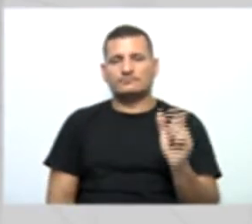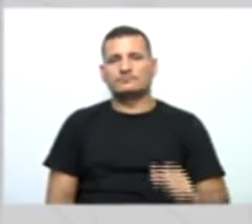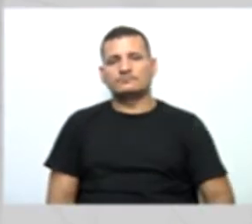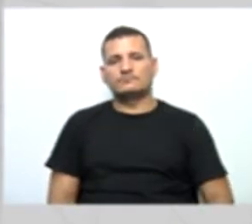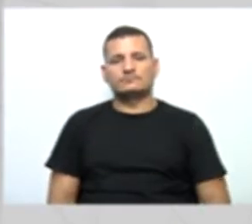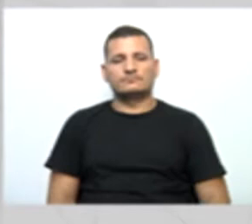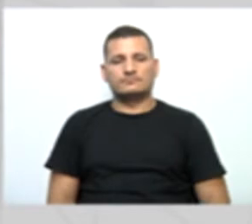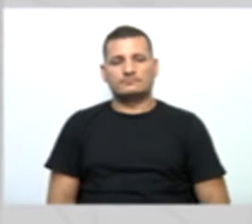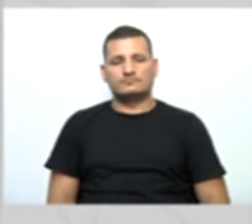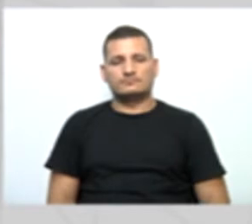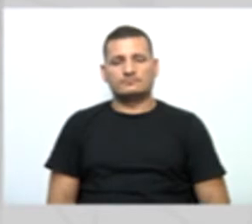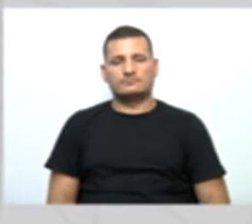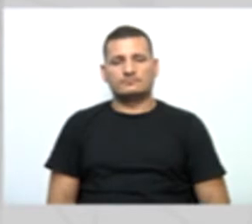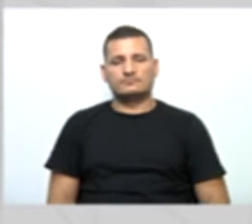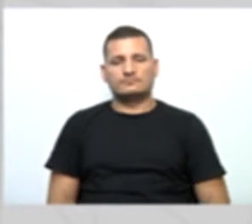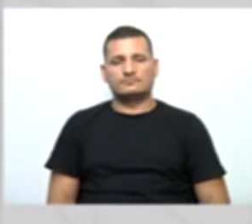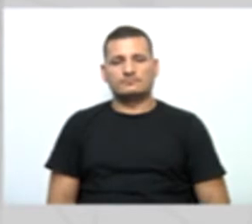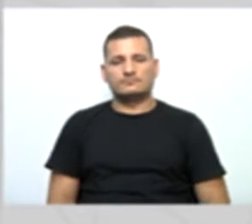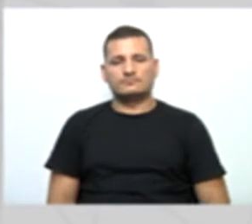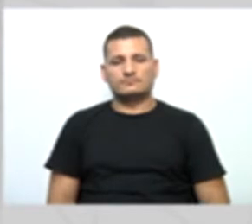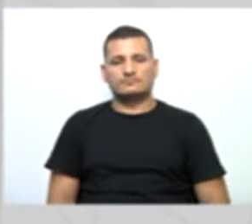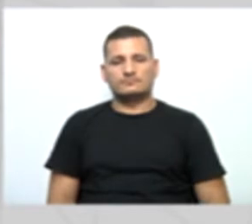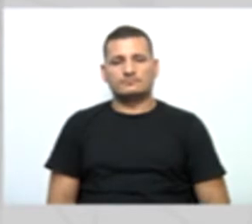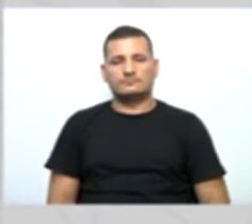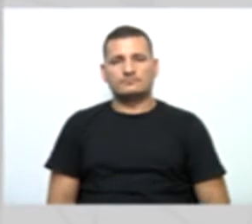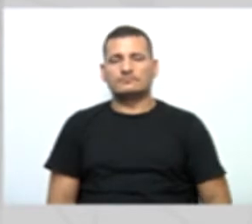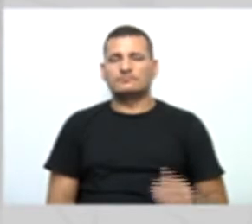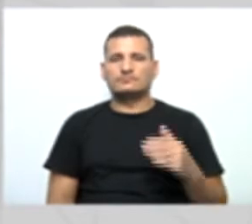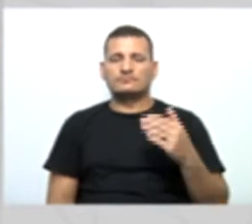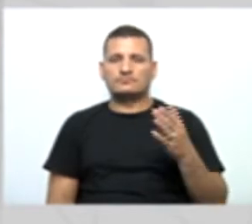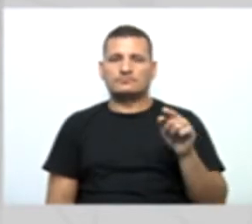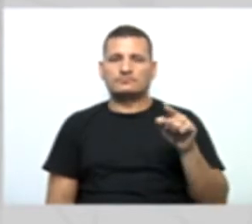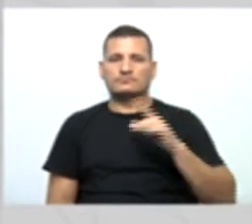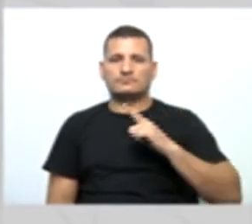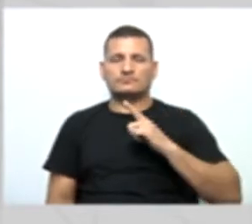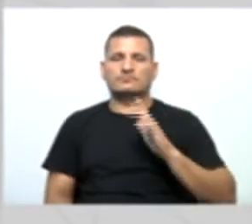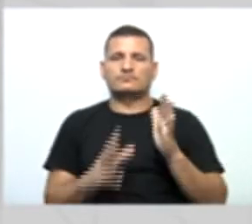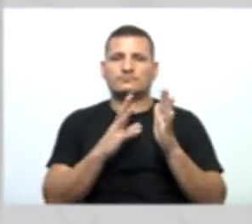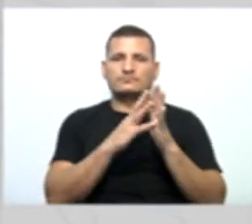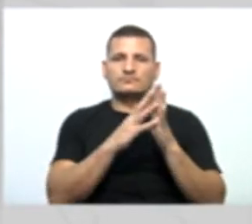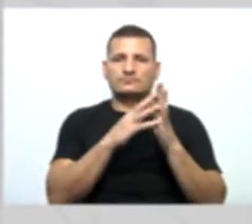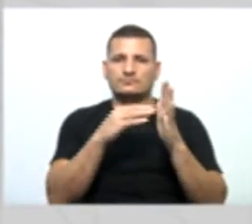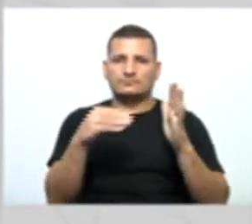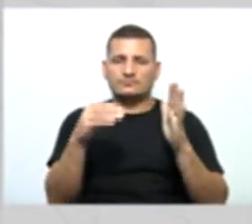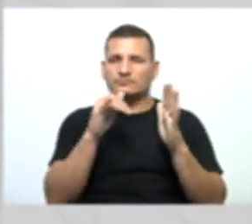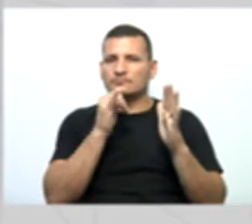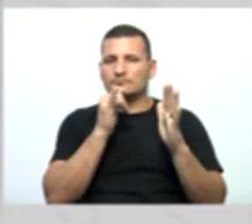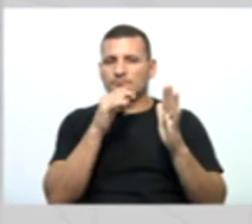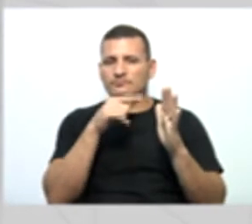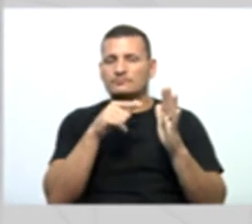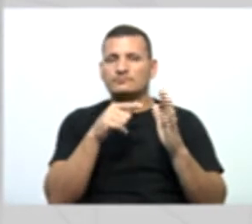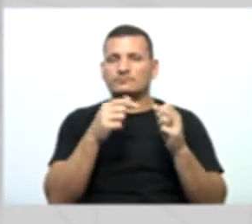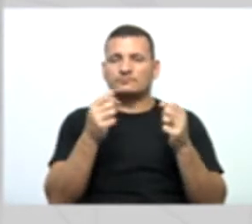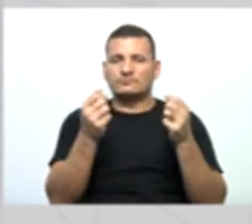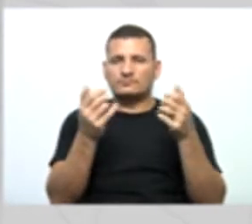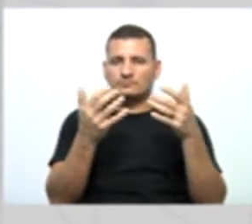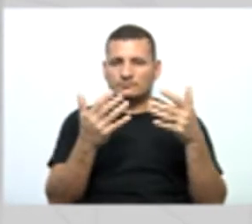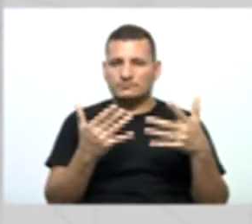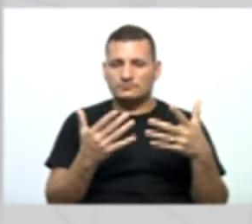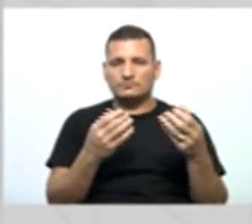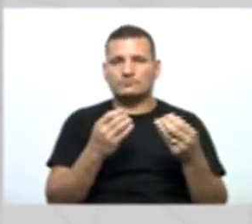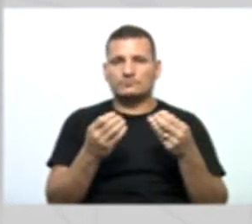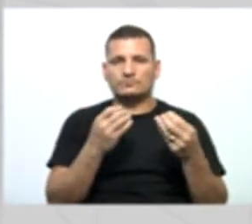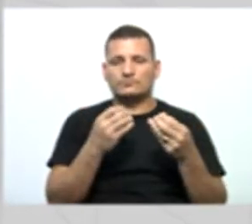a inclinação da sua cadeira. Então nós temos aqui um modelo, ou seja, uma descrição genérica para